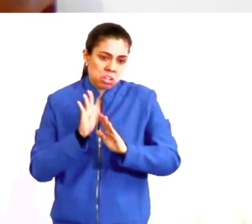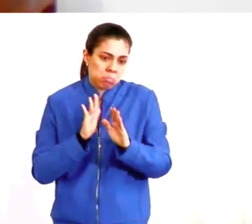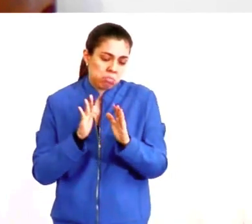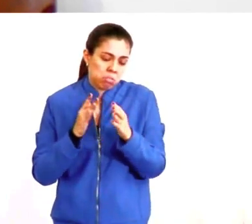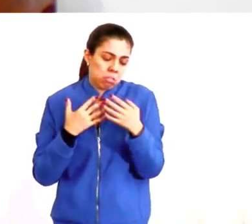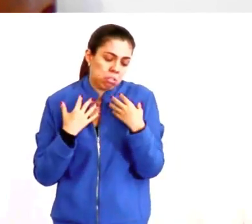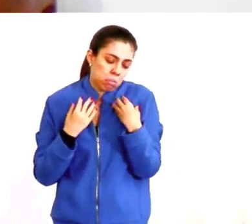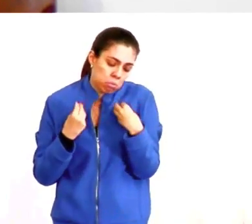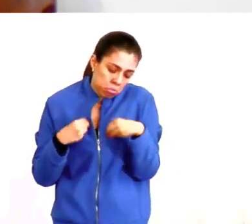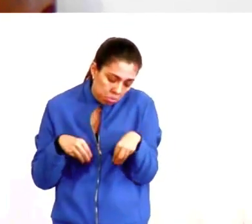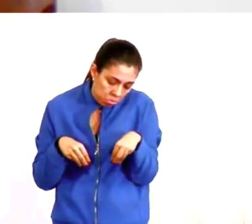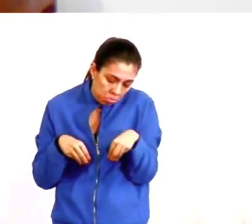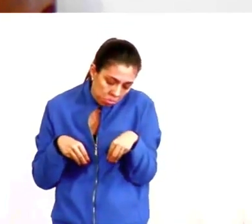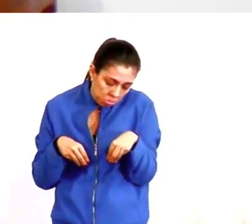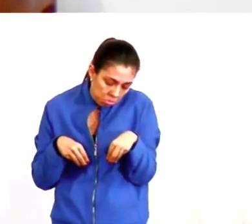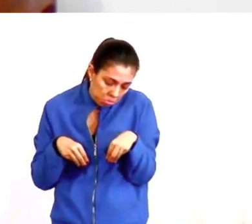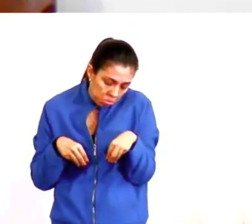enfraquecemos.